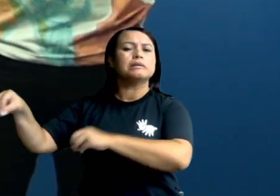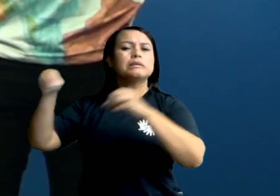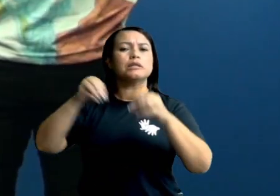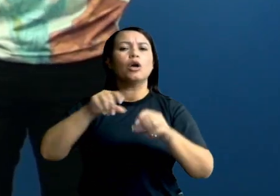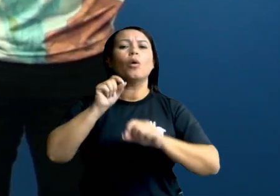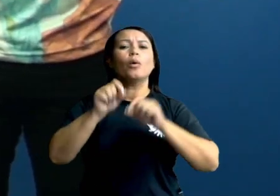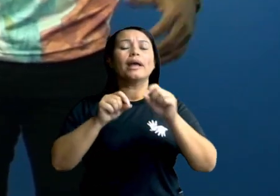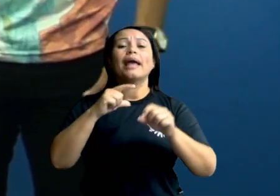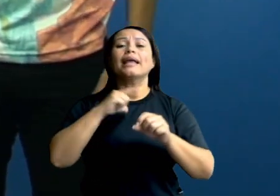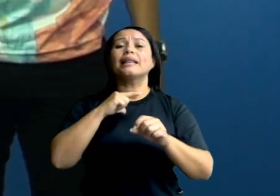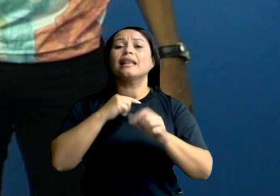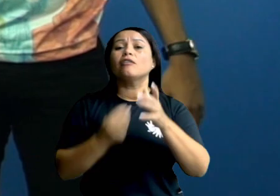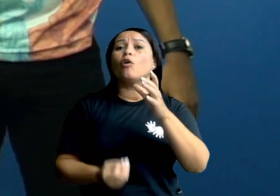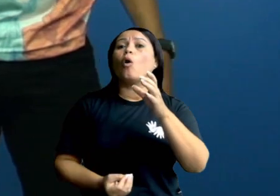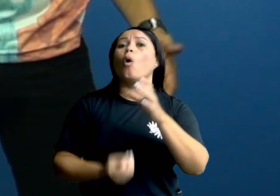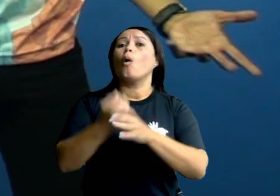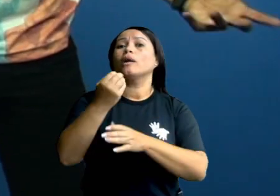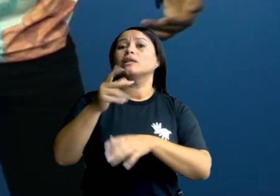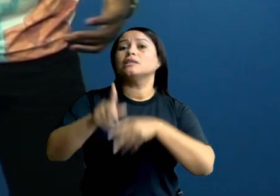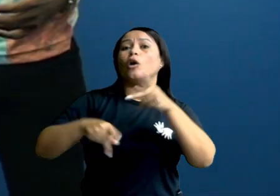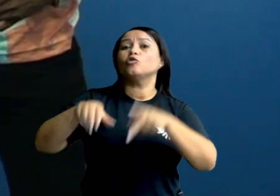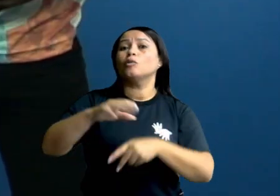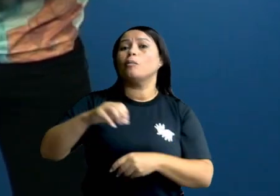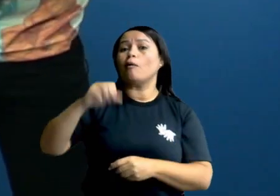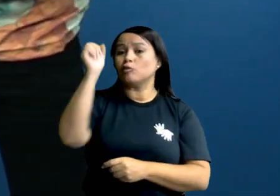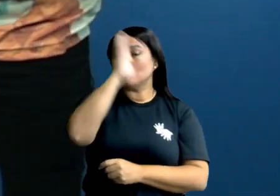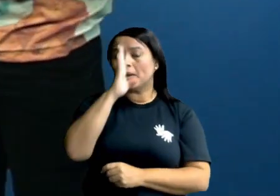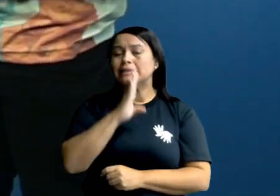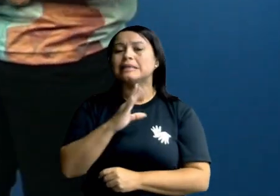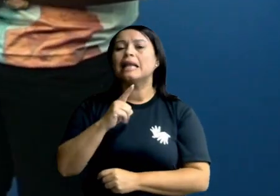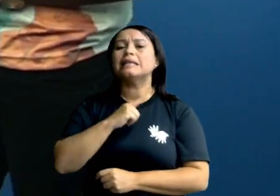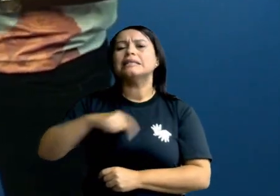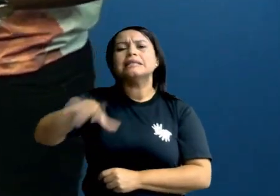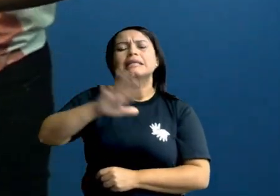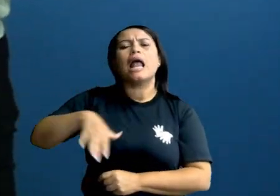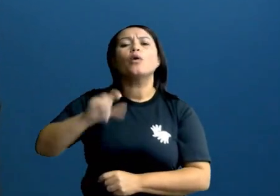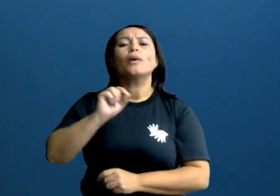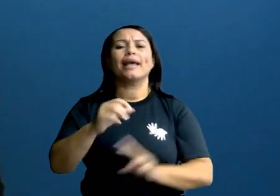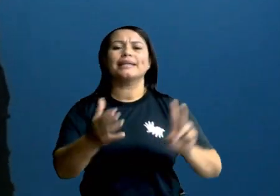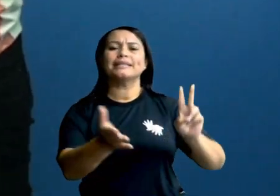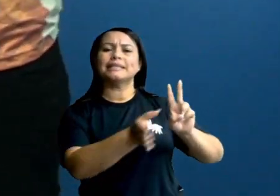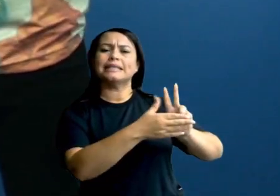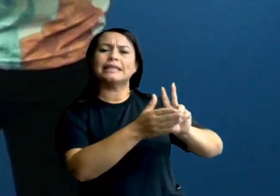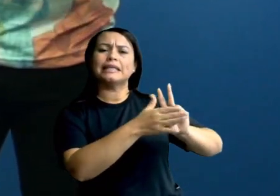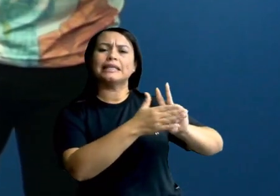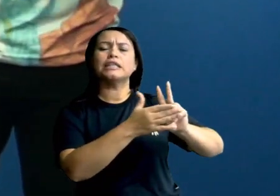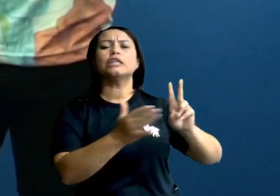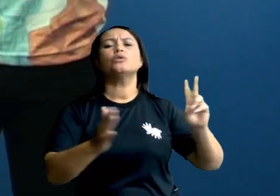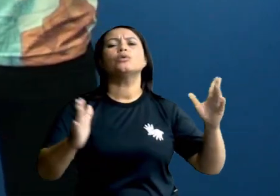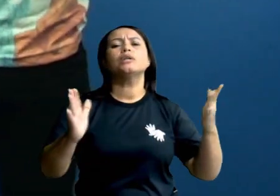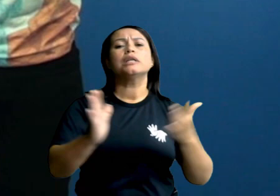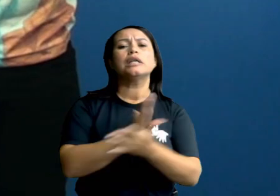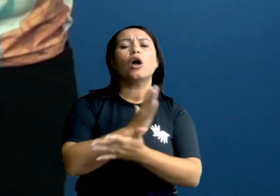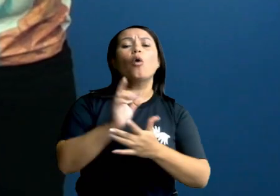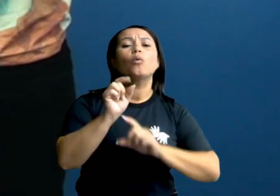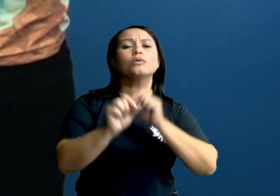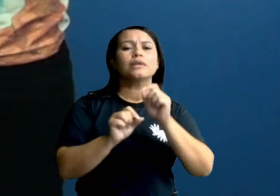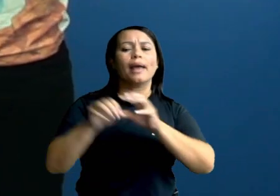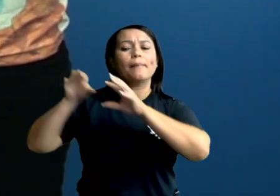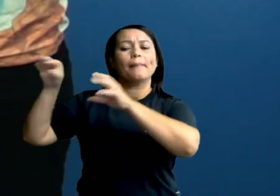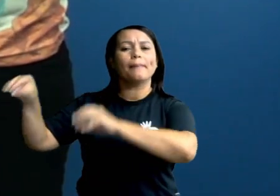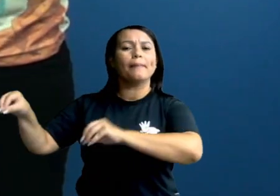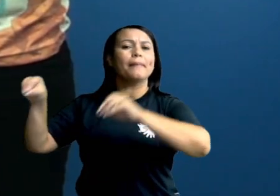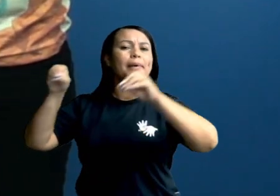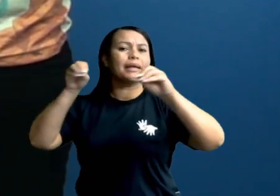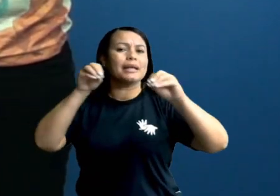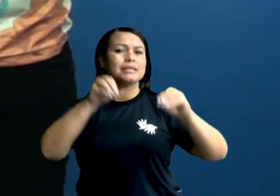que deram origem aos povos nativos brasileiros chamados, né, de forma genérica de índios, tá? E alguns conceitos importantes: migração,